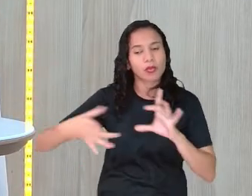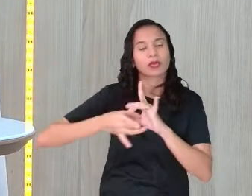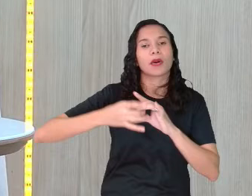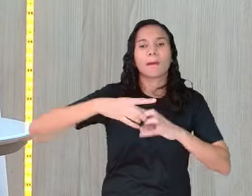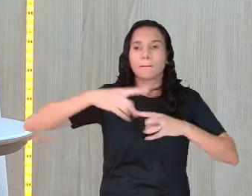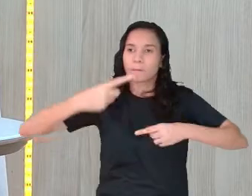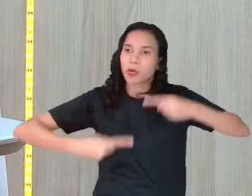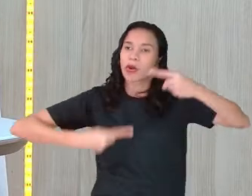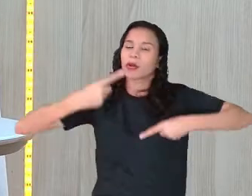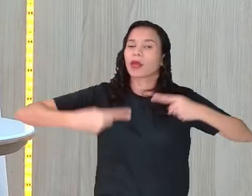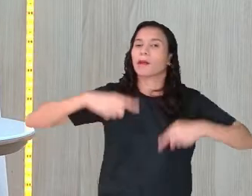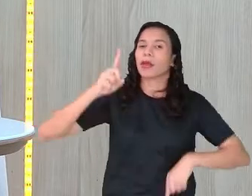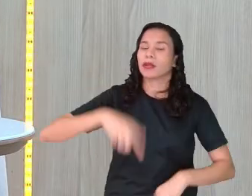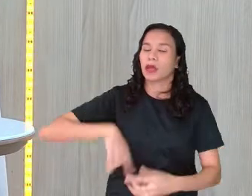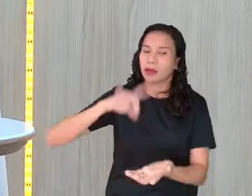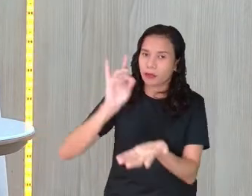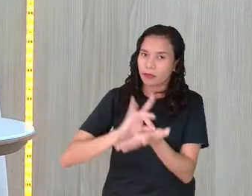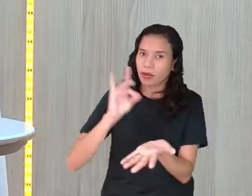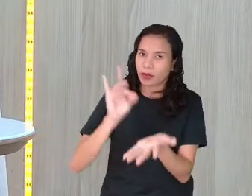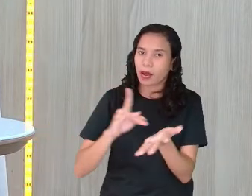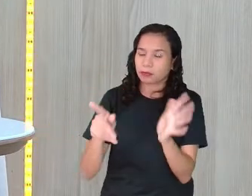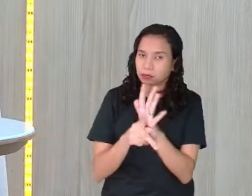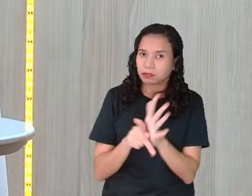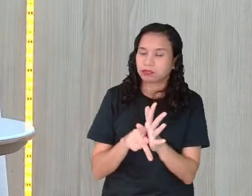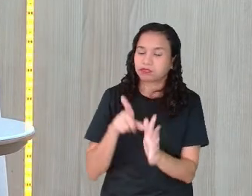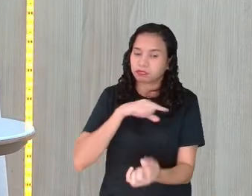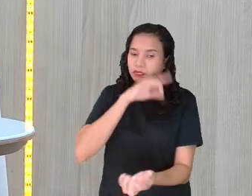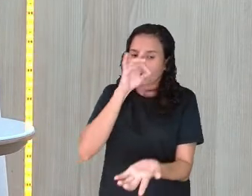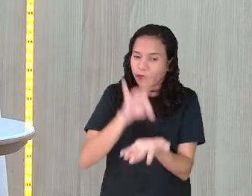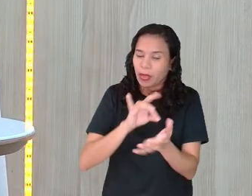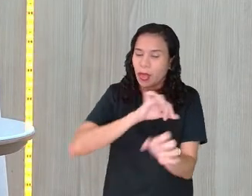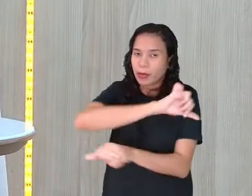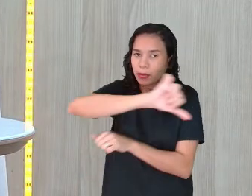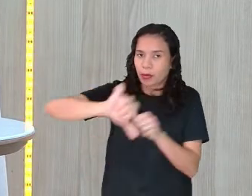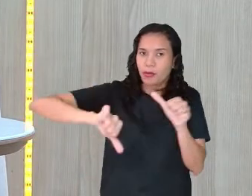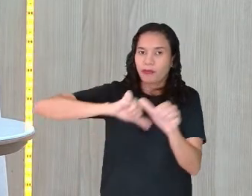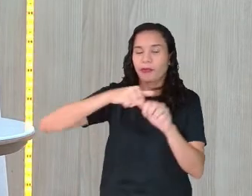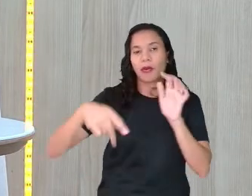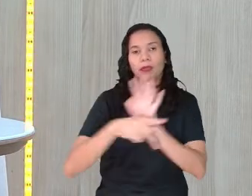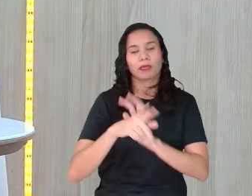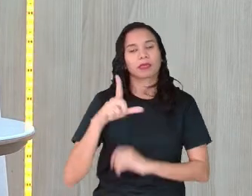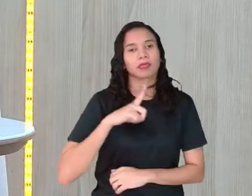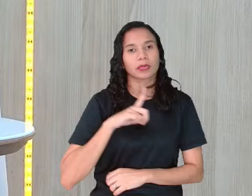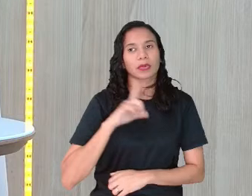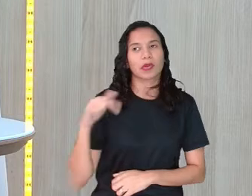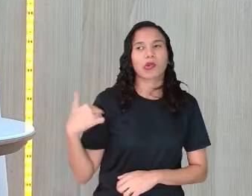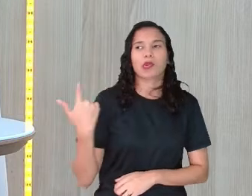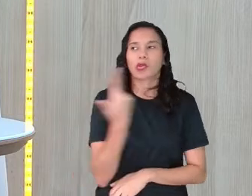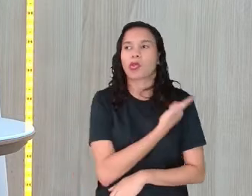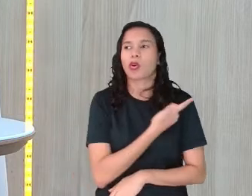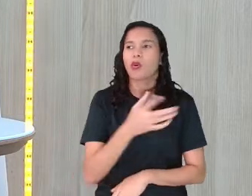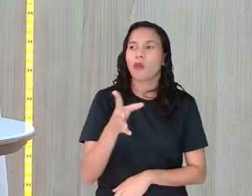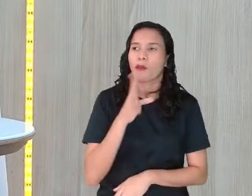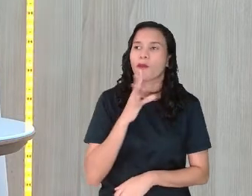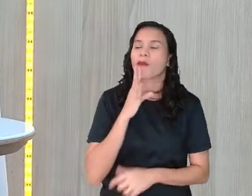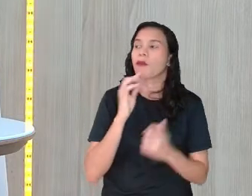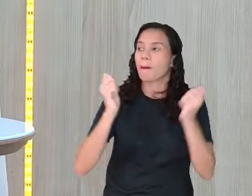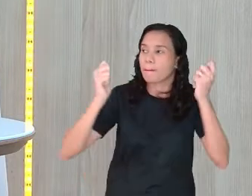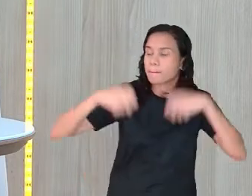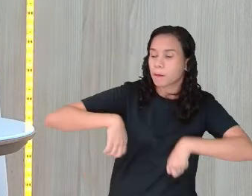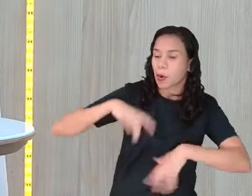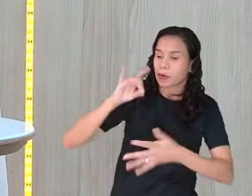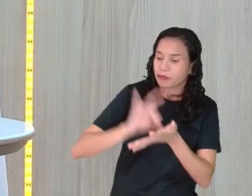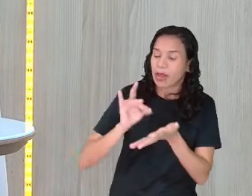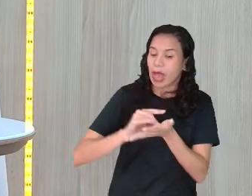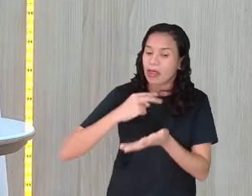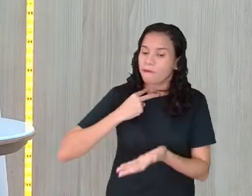politicamente, que essa é de fato a verdadeira transformação, né? Quando a gente conhece e a gente pode